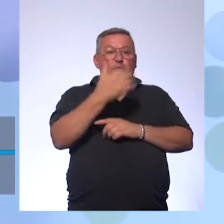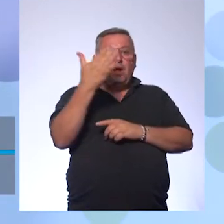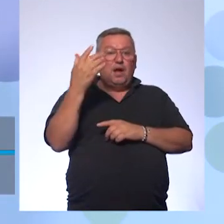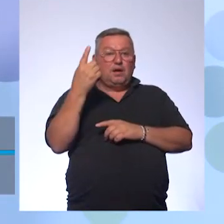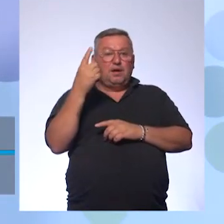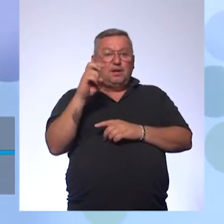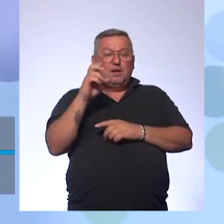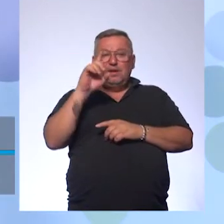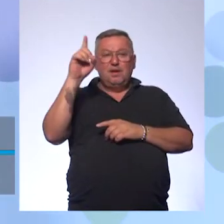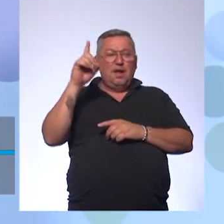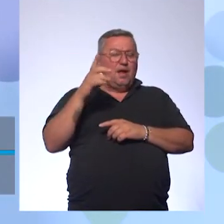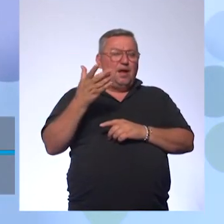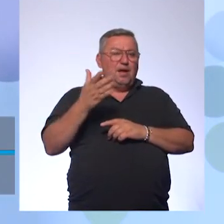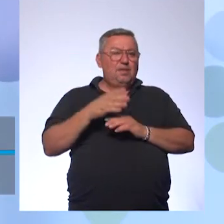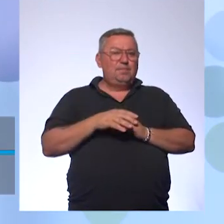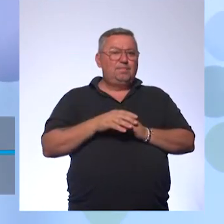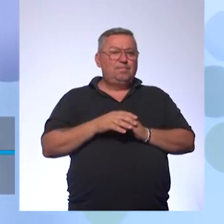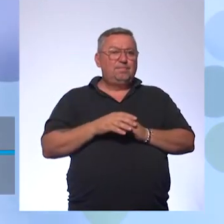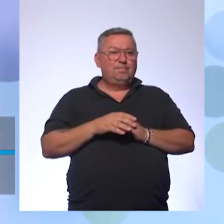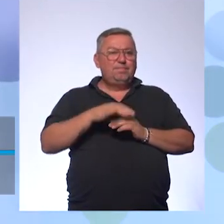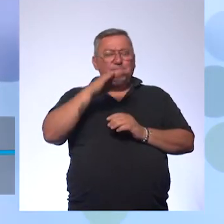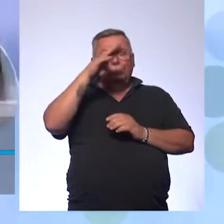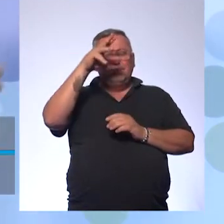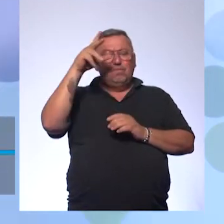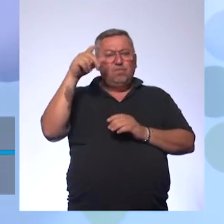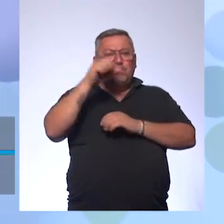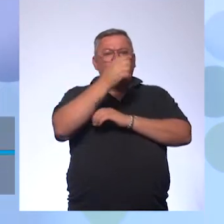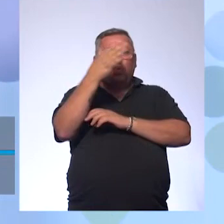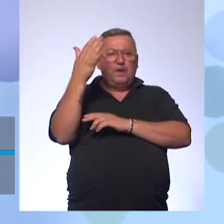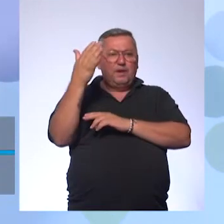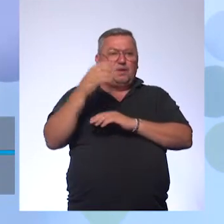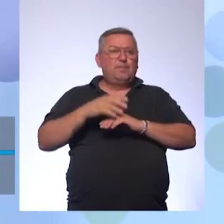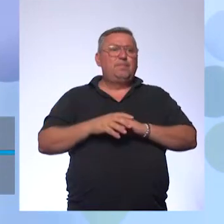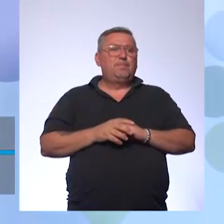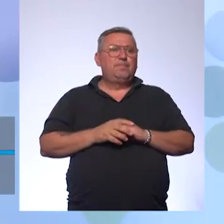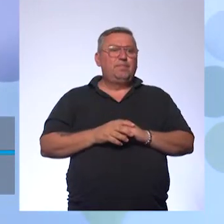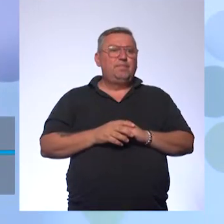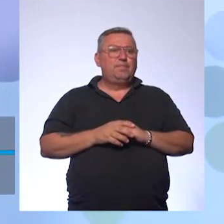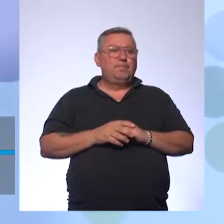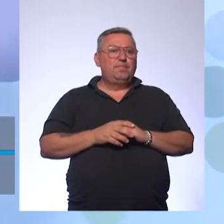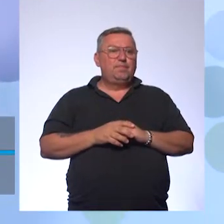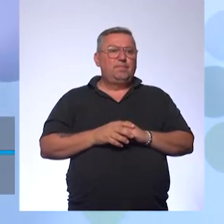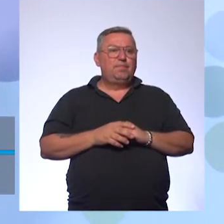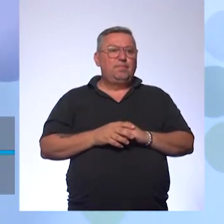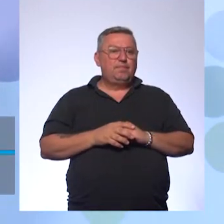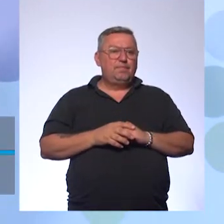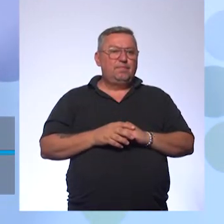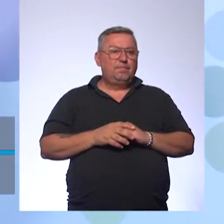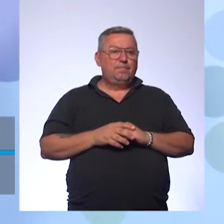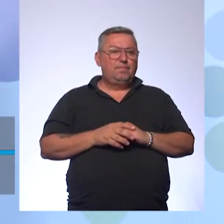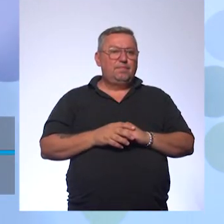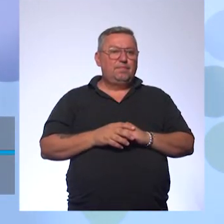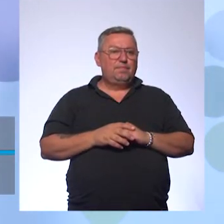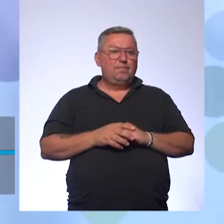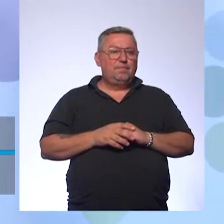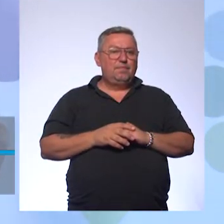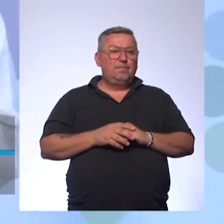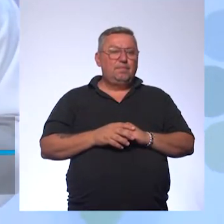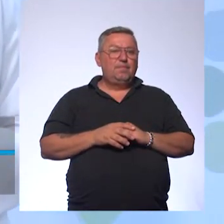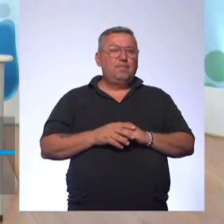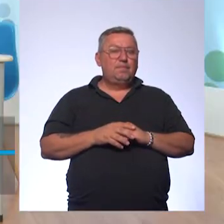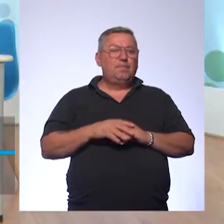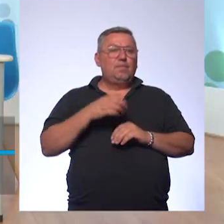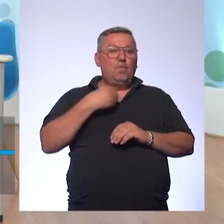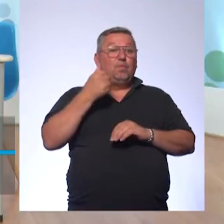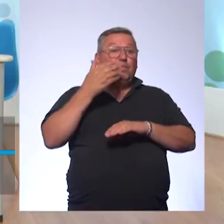urbanização. Olha isso. Perfeito. Tem uma aula montada para falar a respeito dessas coisas aqui. Não é? Estou dando um spoiler. Gente, tá vendo? Não tem como a